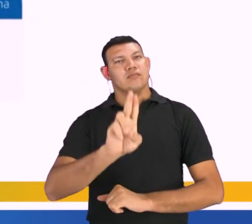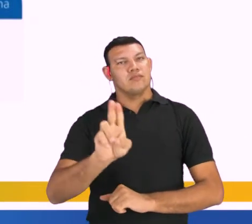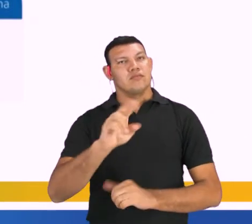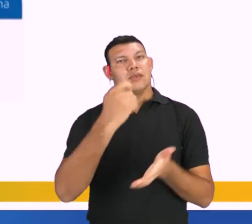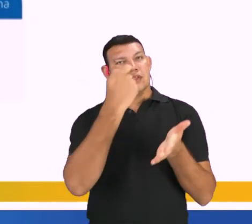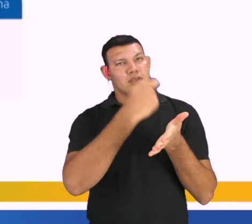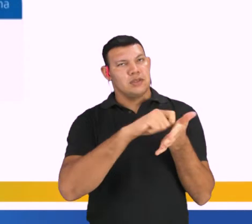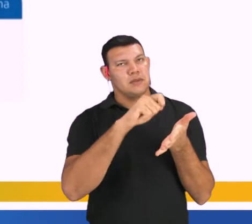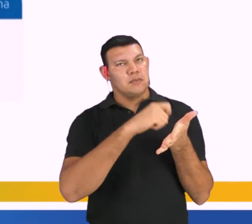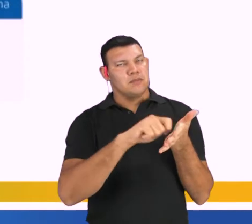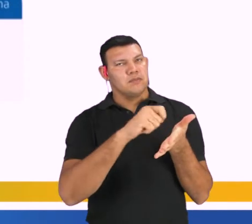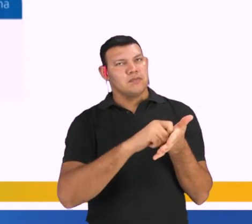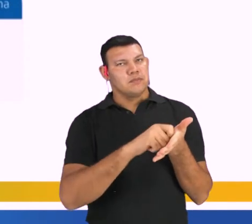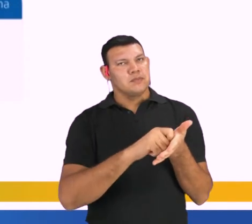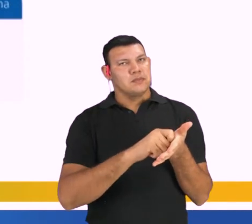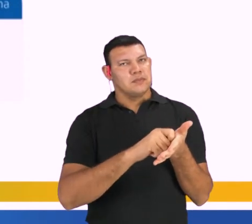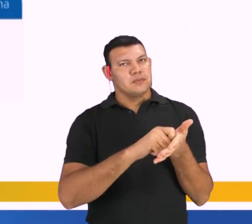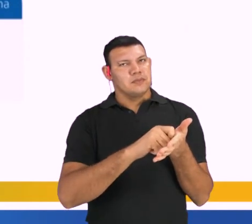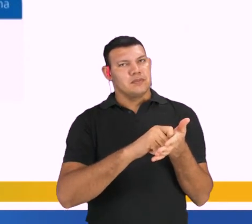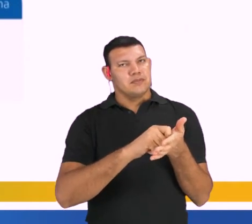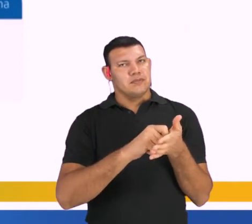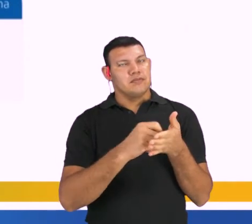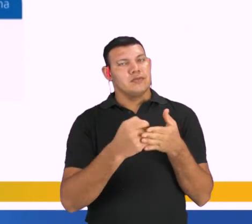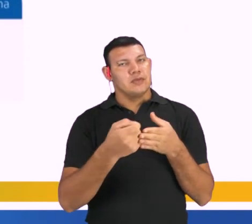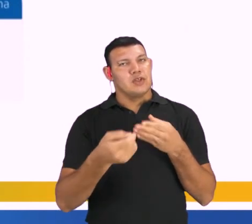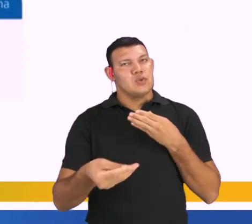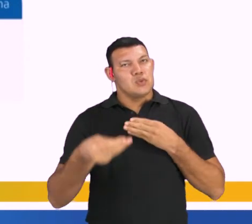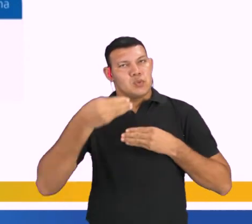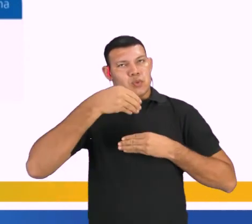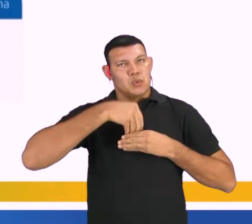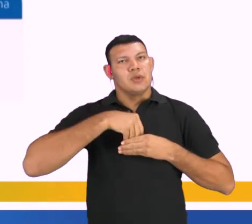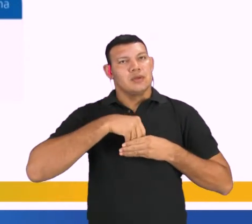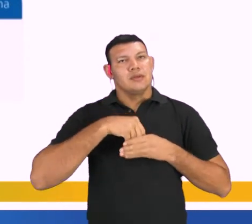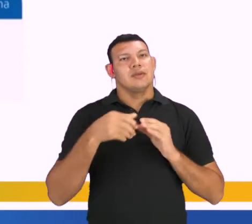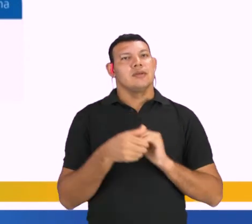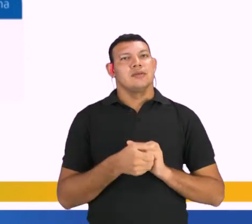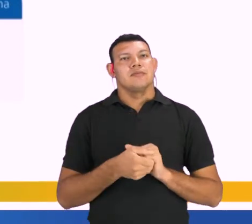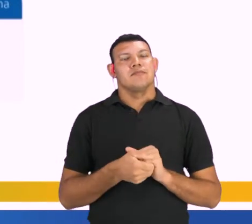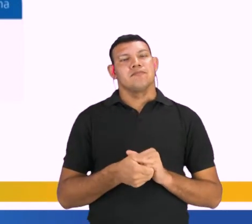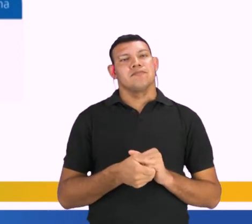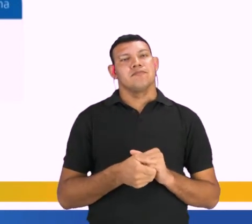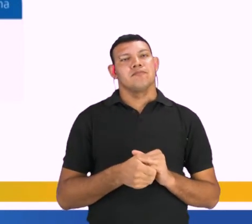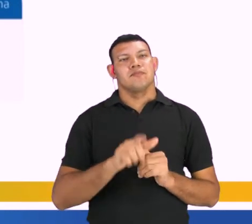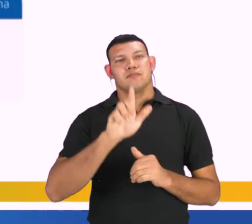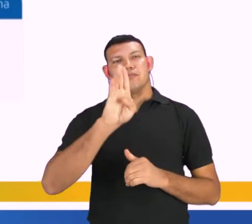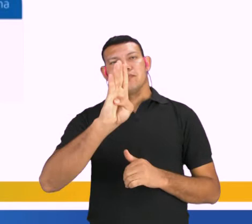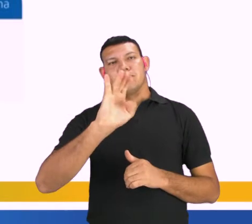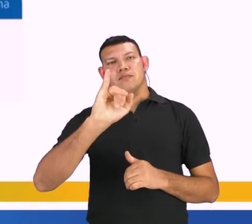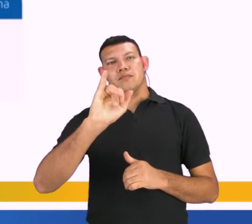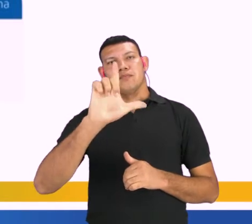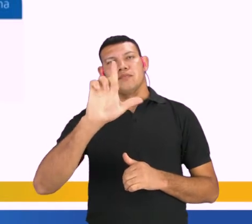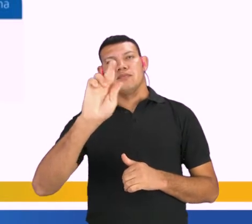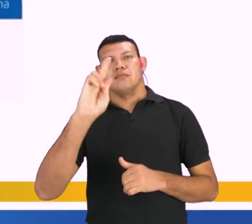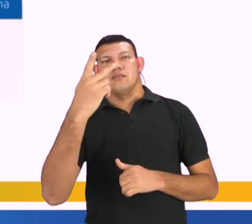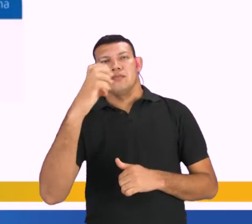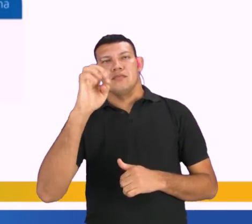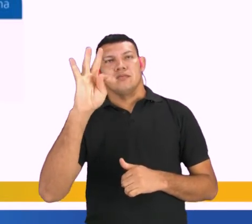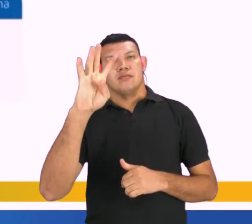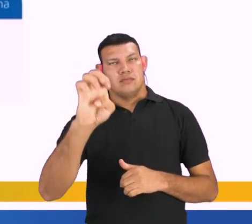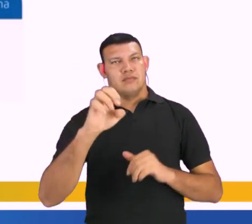uso da escrita mais pessoal, como no caso de um bilhete ou uma lista, como há